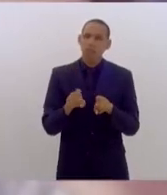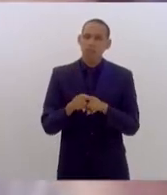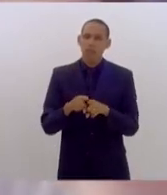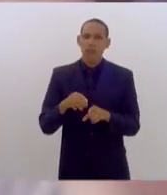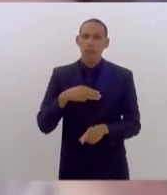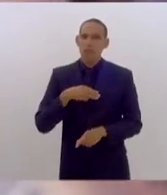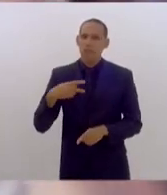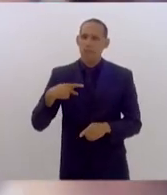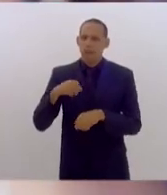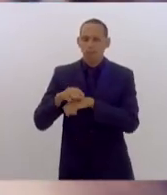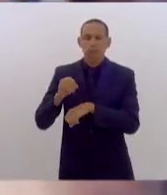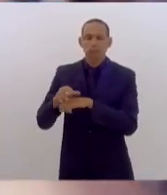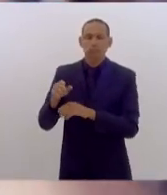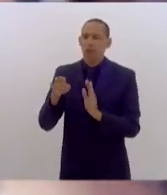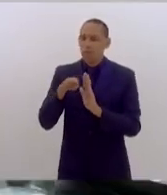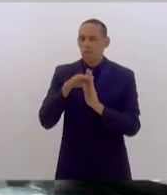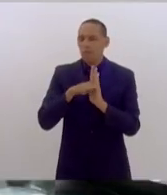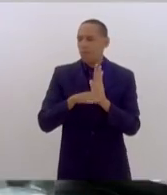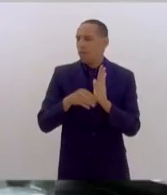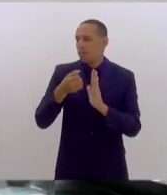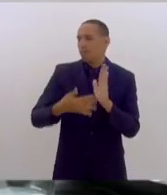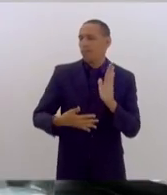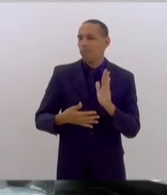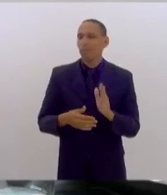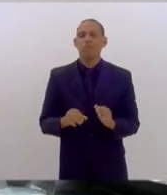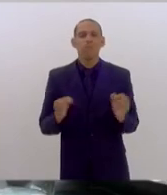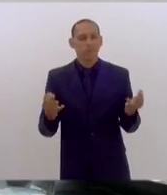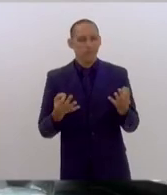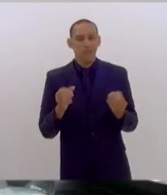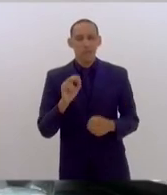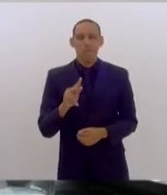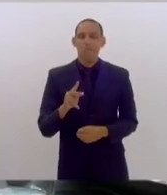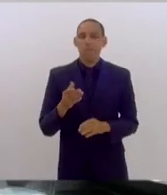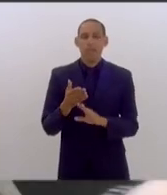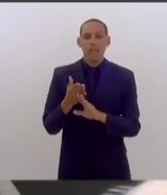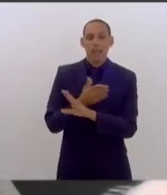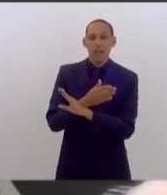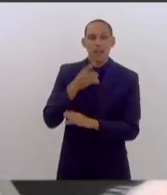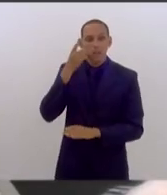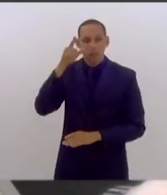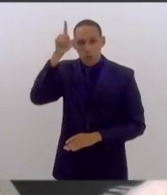ações para ele oque é